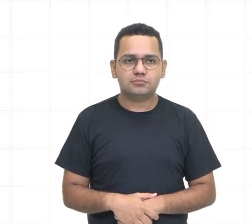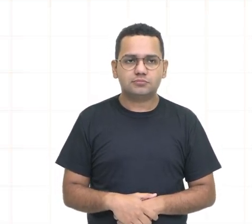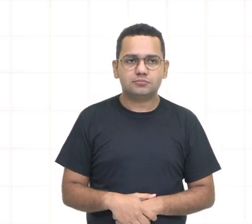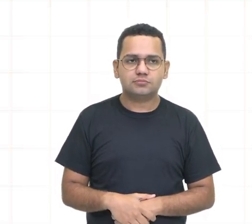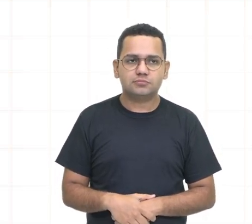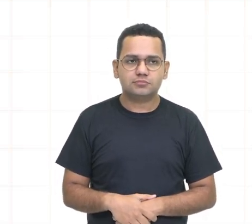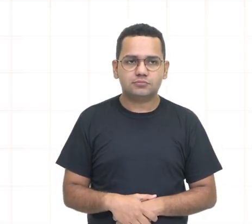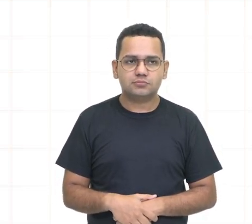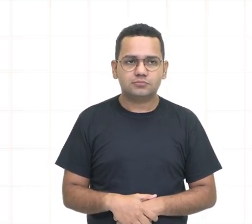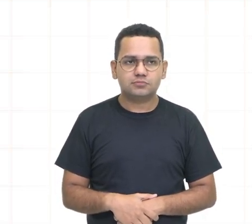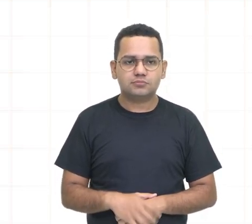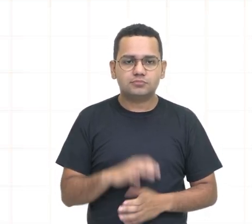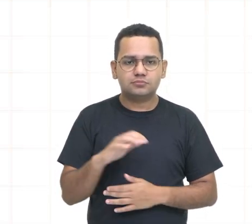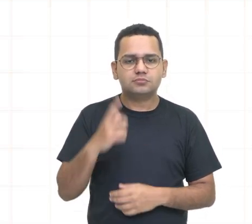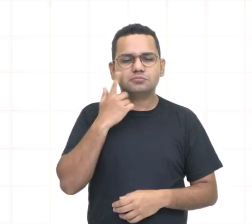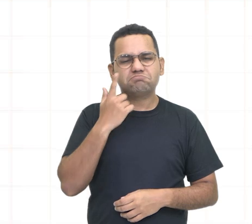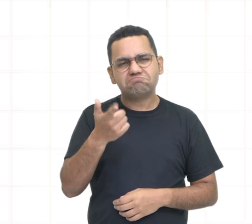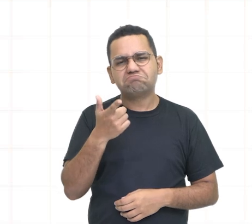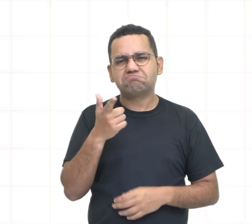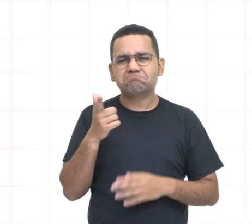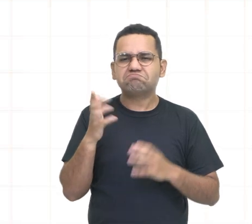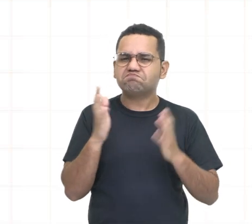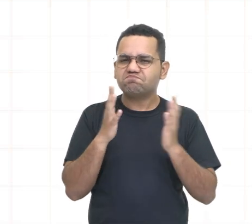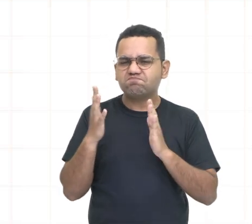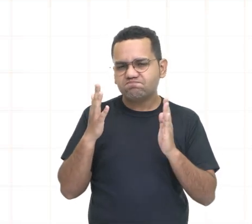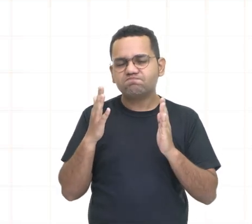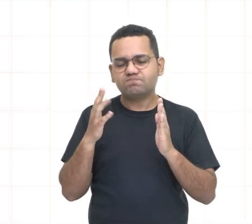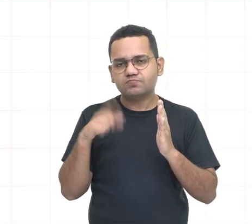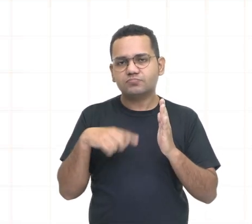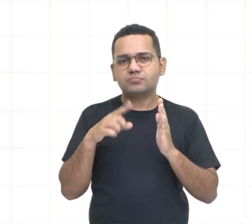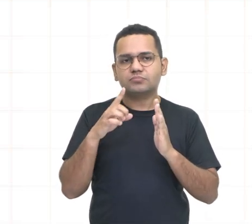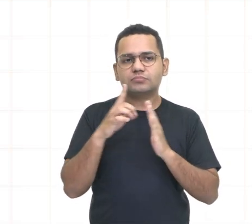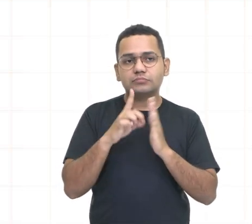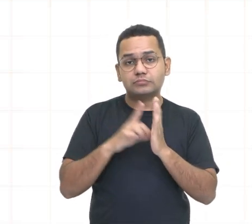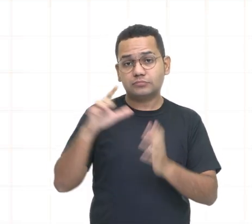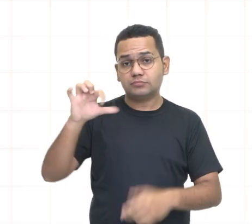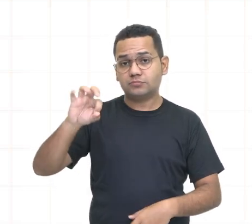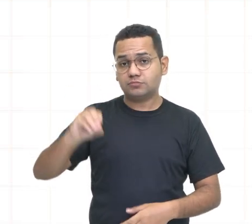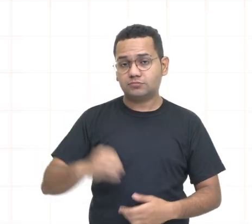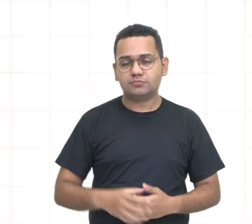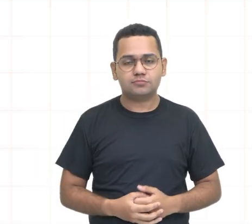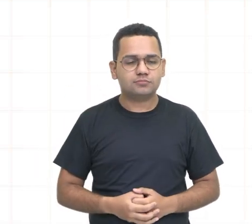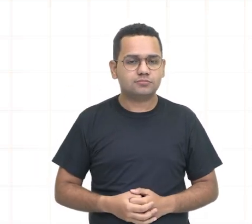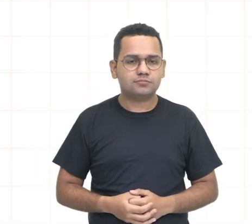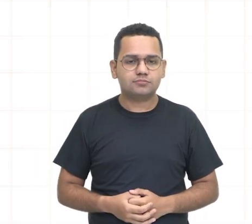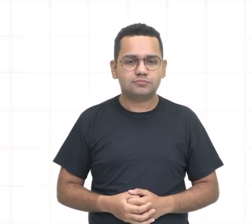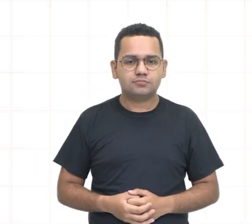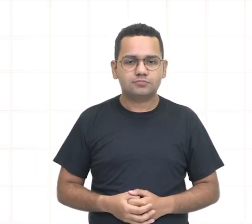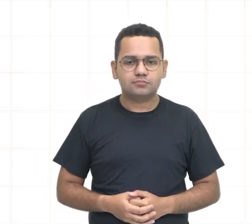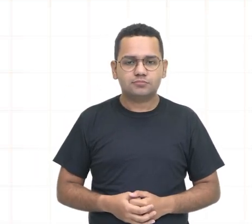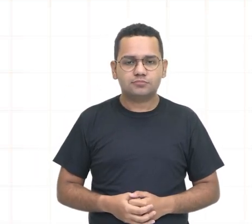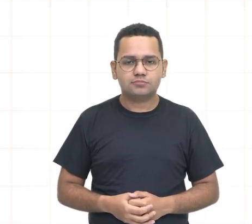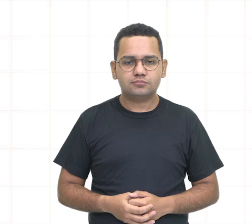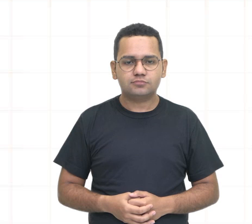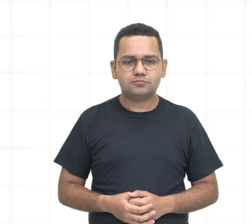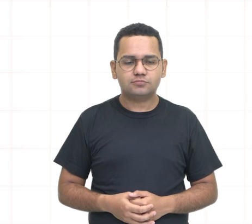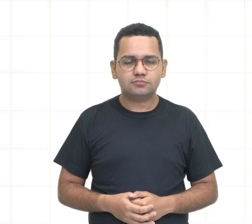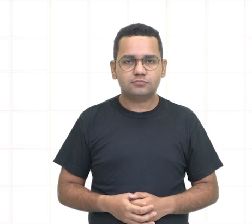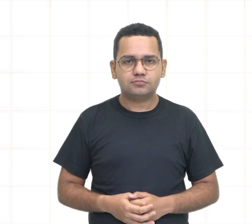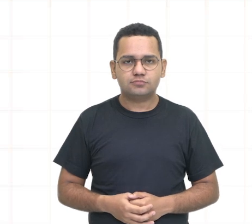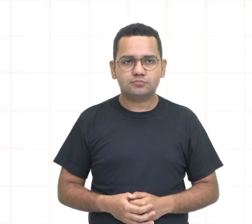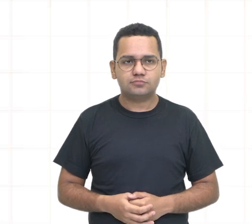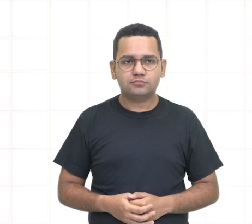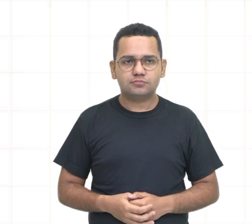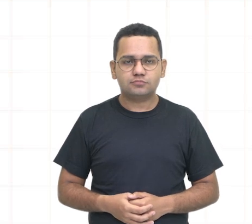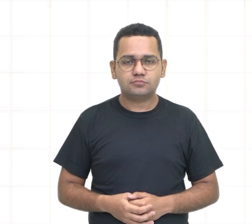de meados dos anos 90, e que o Brasil ainda estava se inserindo